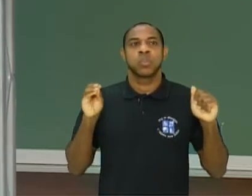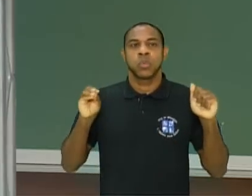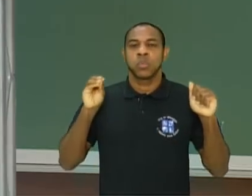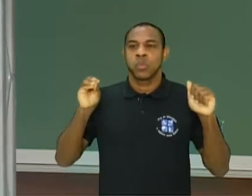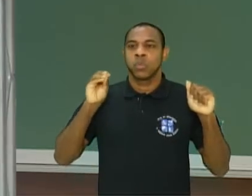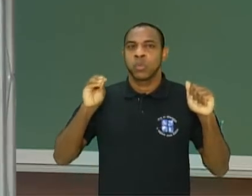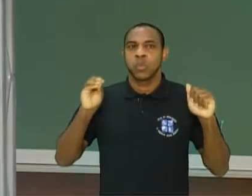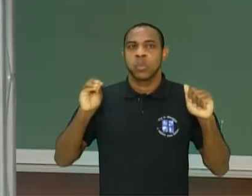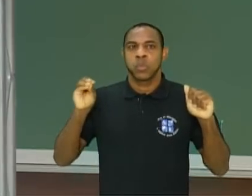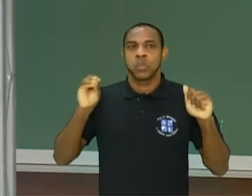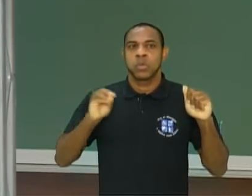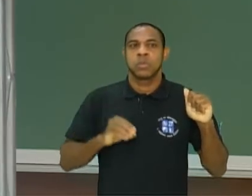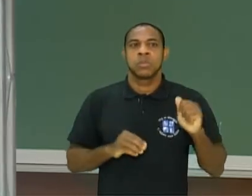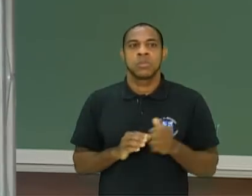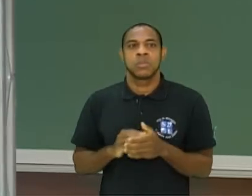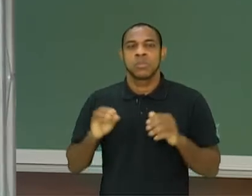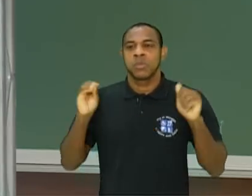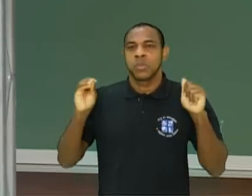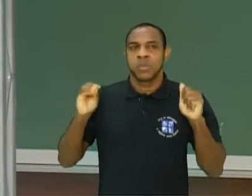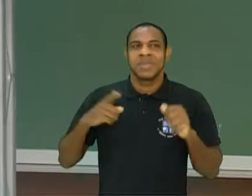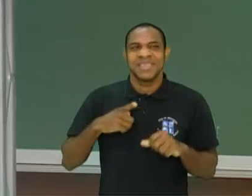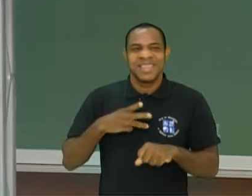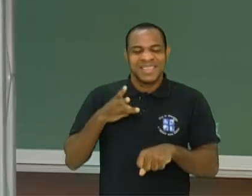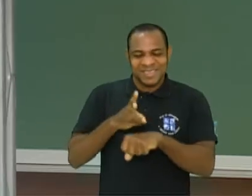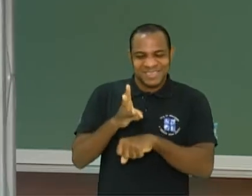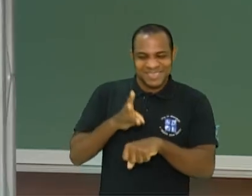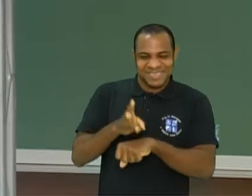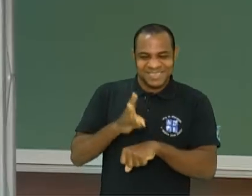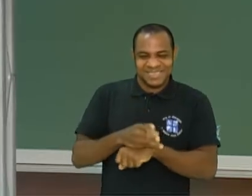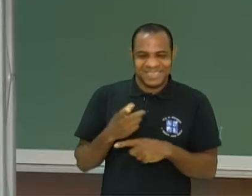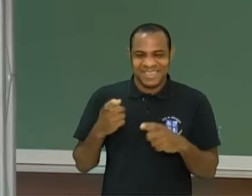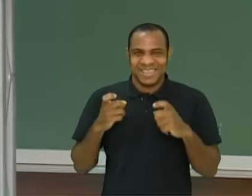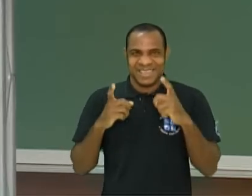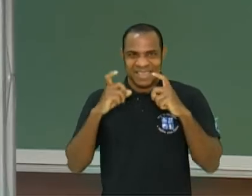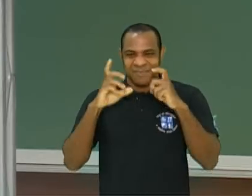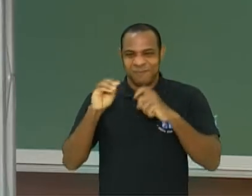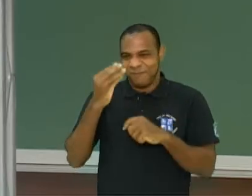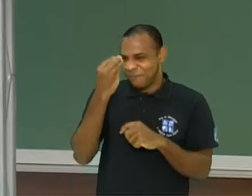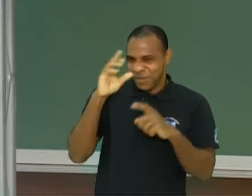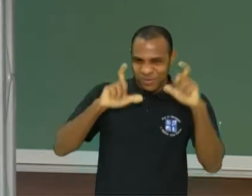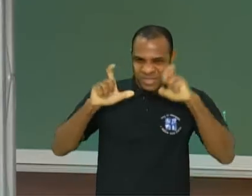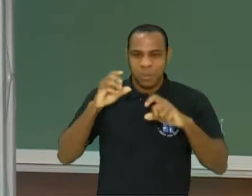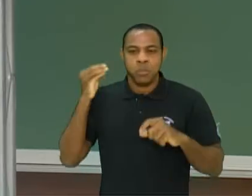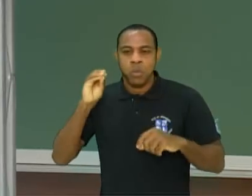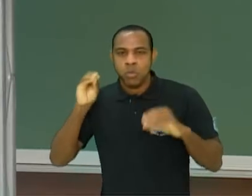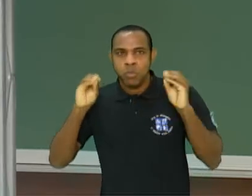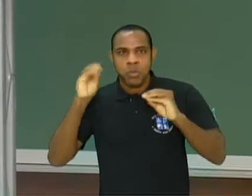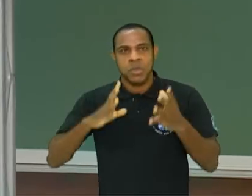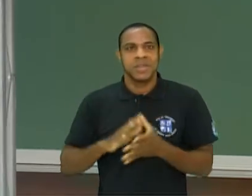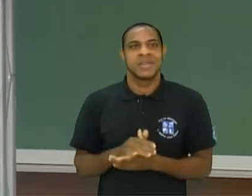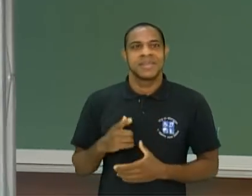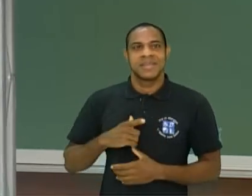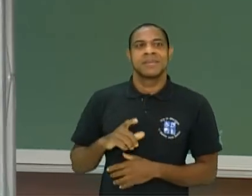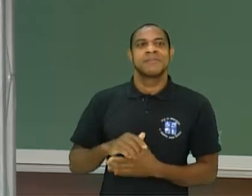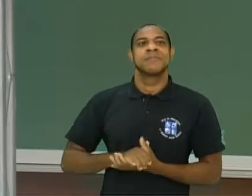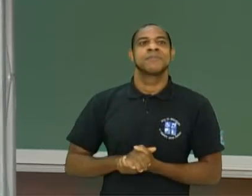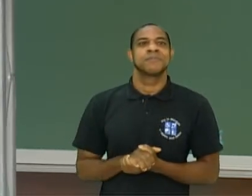gente usa isso lá no WhatsApp, põe aquela figurinha com beijinho, né? Com esse sinal aí, então quer dizer beijo.